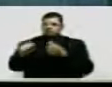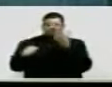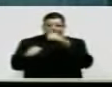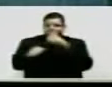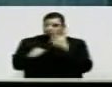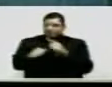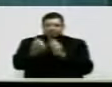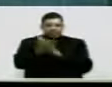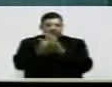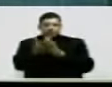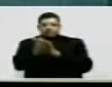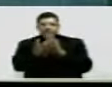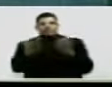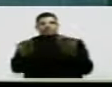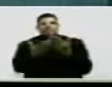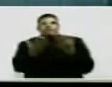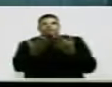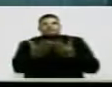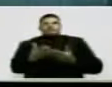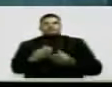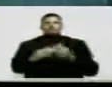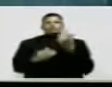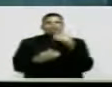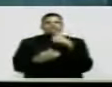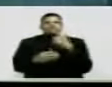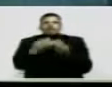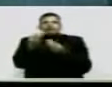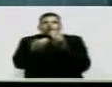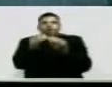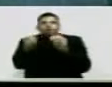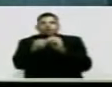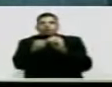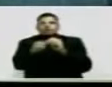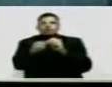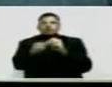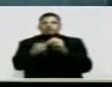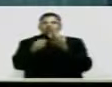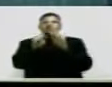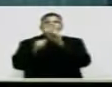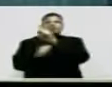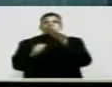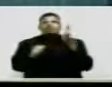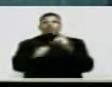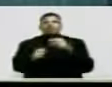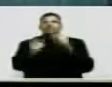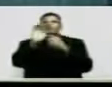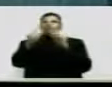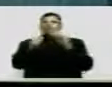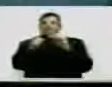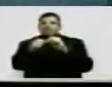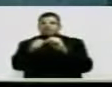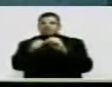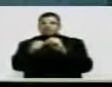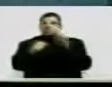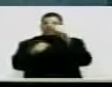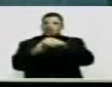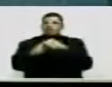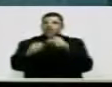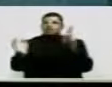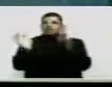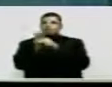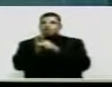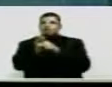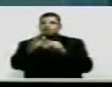Não há hipótese, deputado Orlando Cidade, não há hipótese de um prefeito conseguir, com recursos